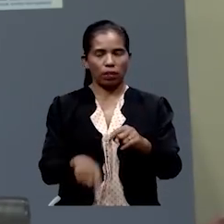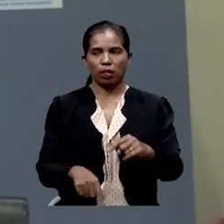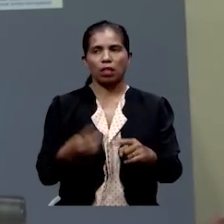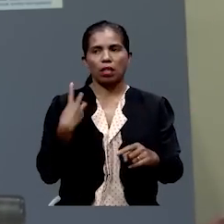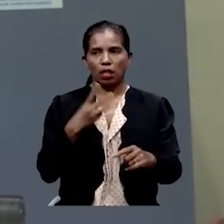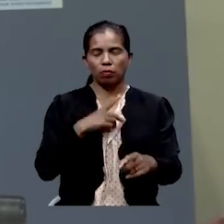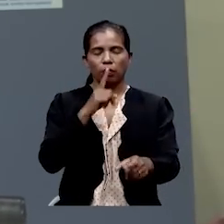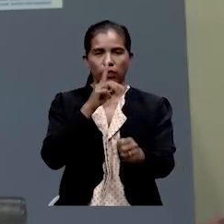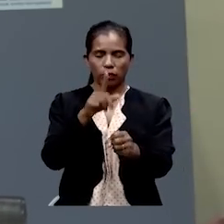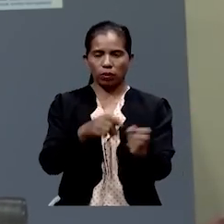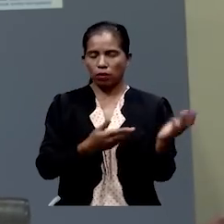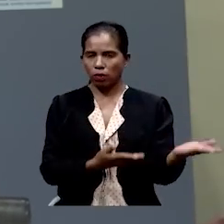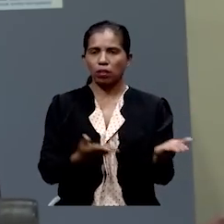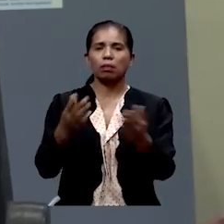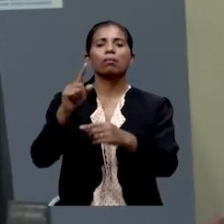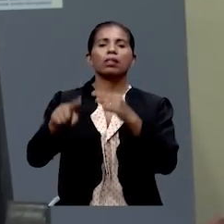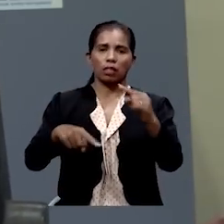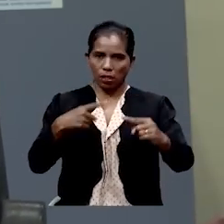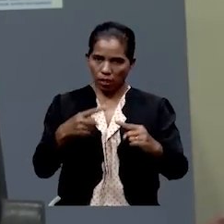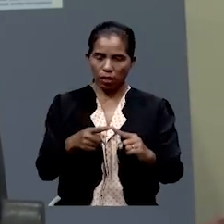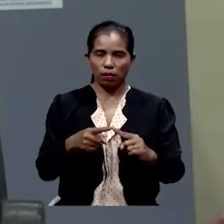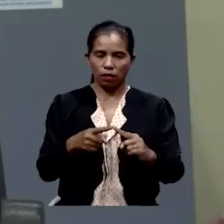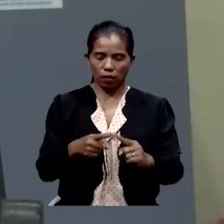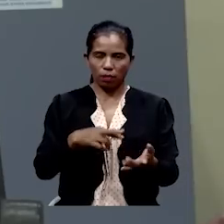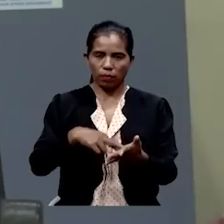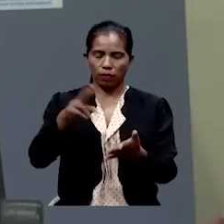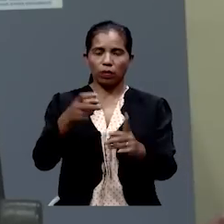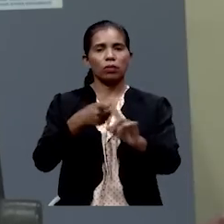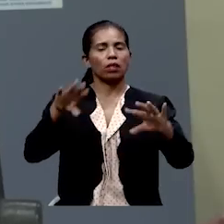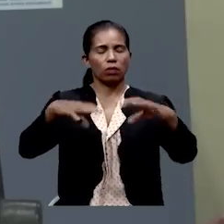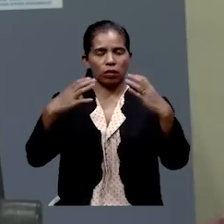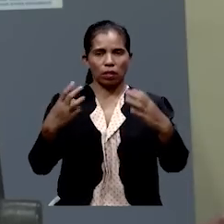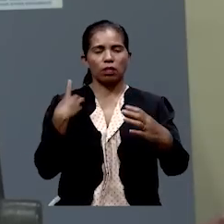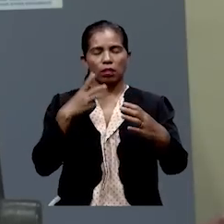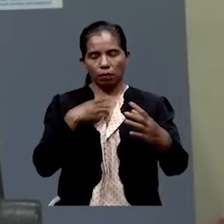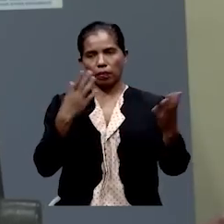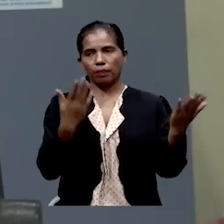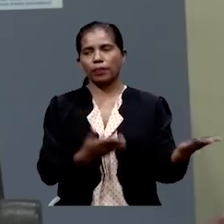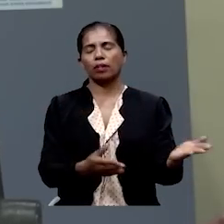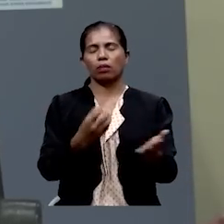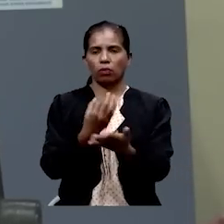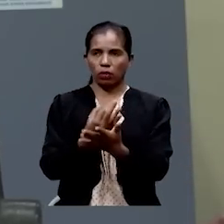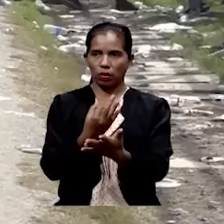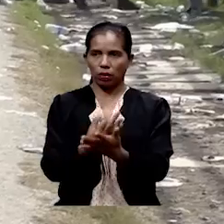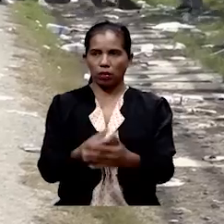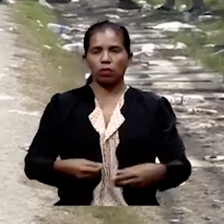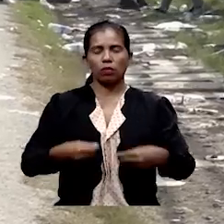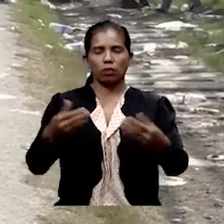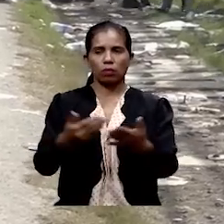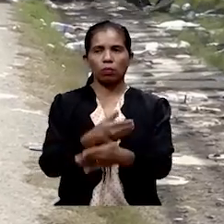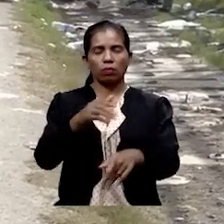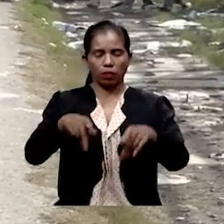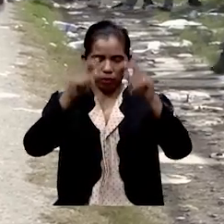submete te ona ida na ba bahira mak ia aprovação se conselho mre ita pela aplica be salário mínimo ribe que fom ba Timor Leste mas agora